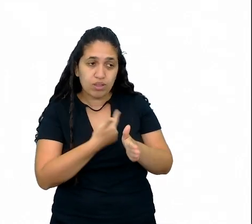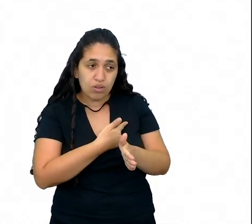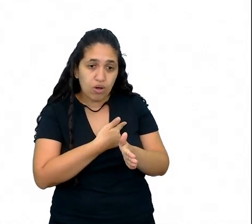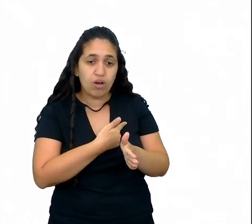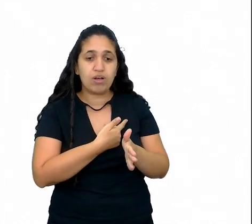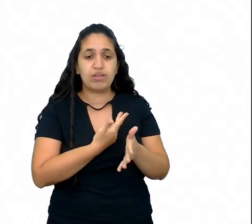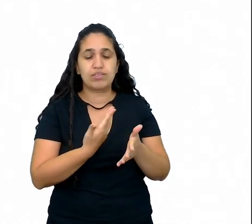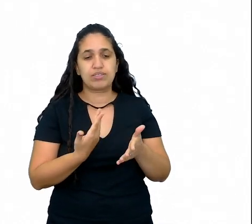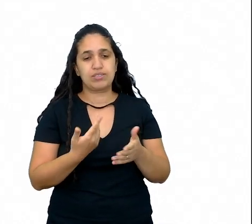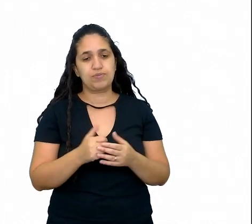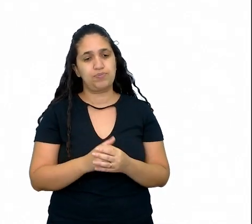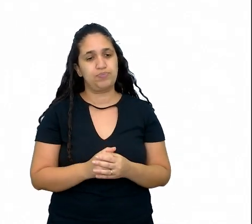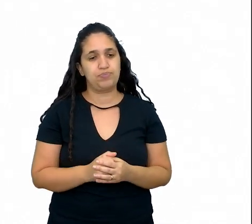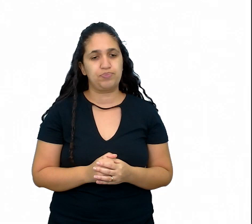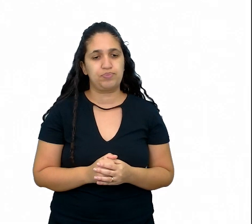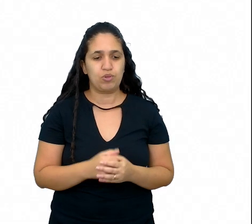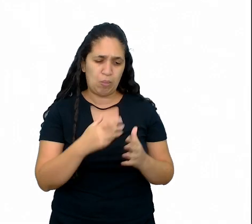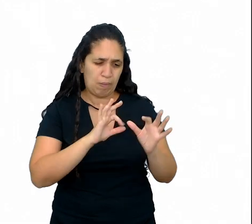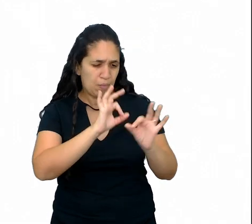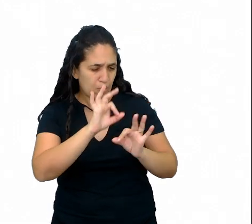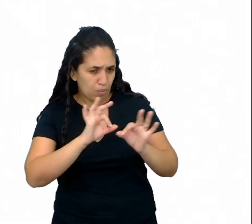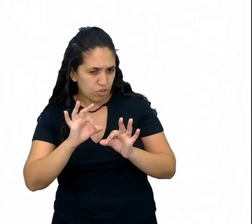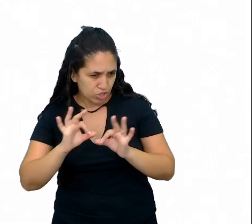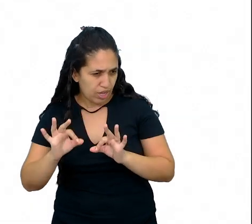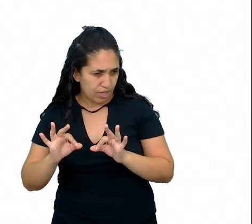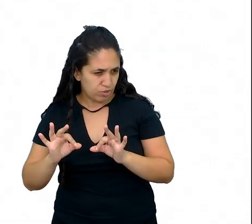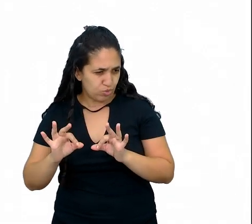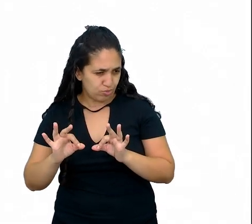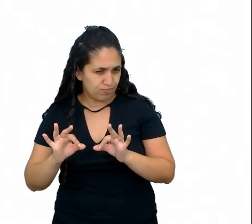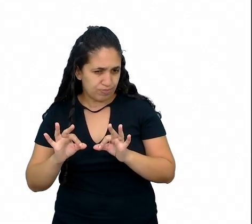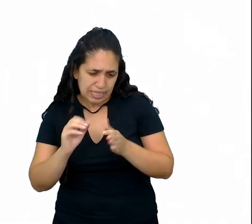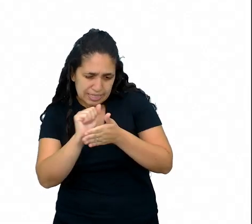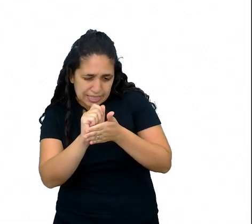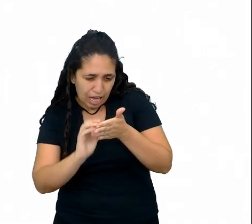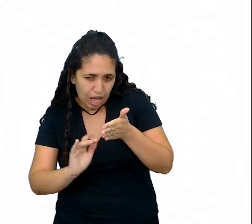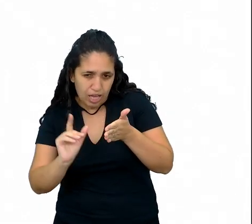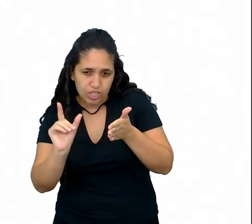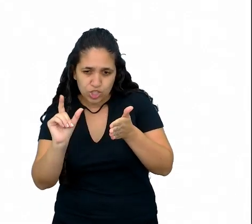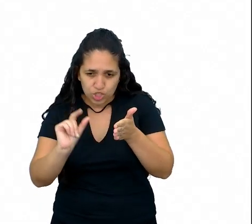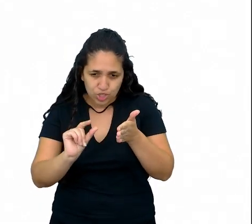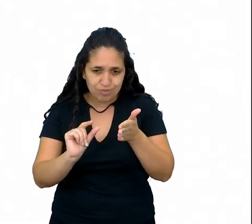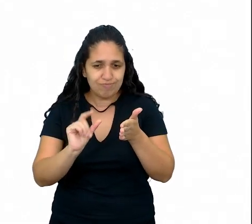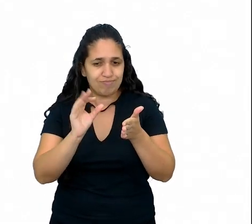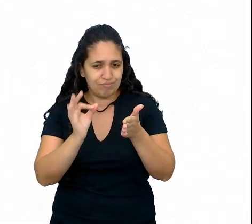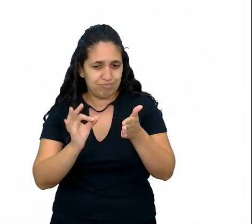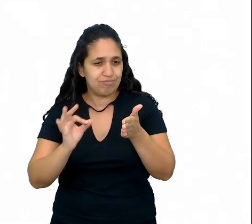pode, naquela parte que a gente tem do projeto, como as mini lições,